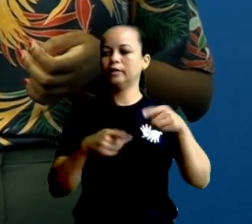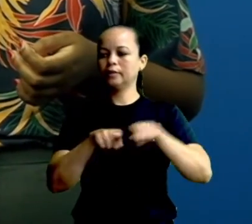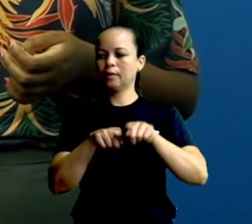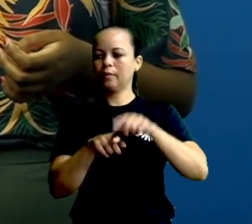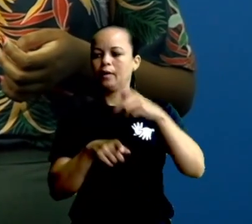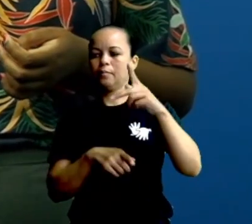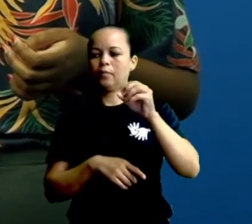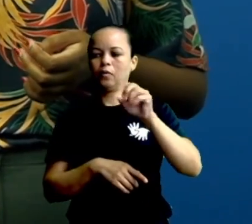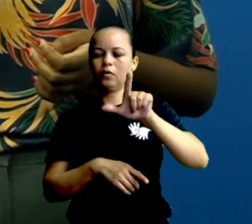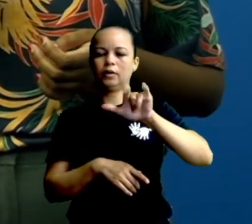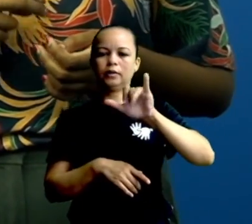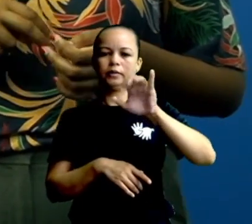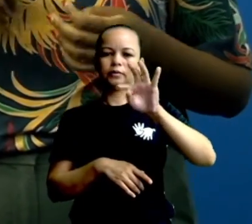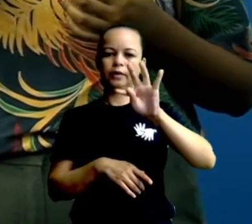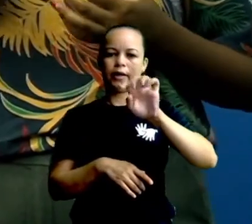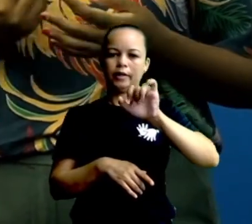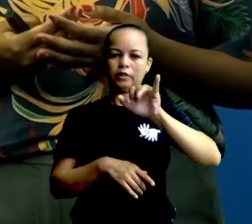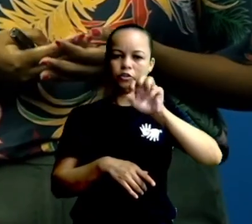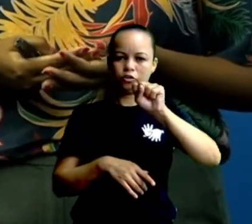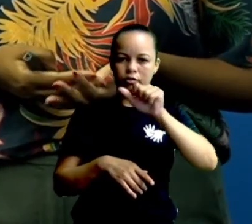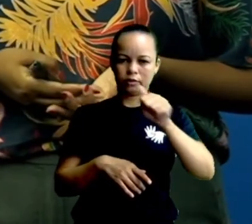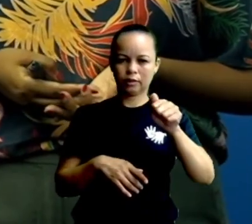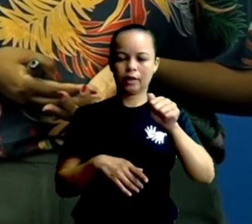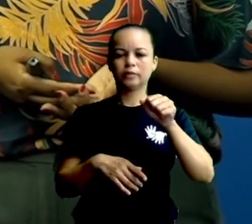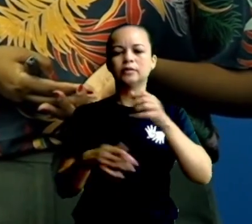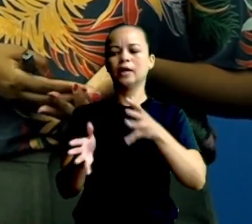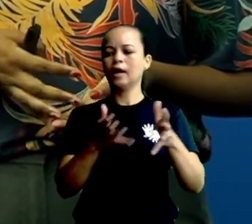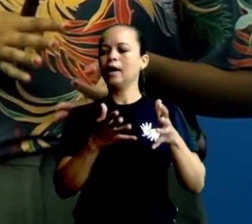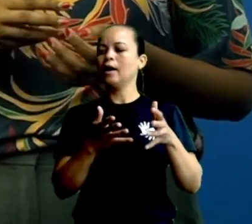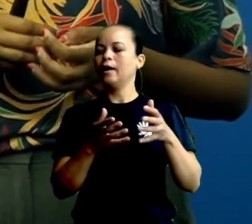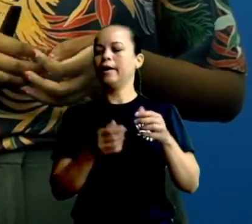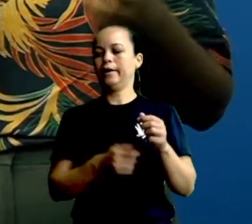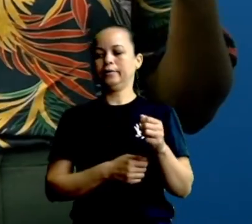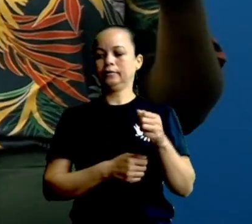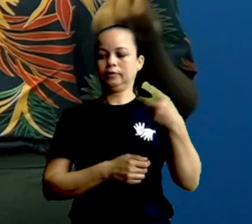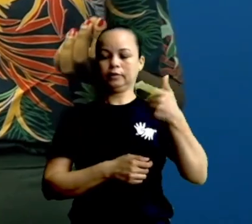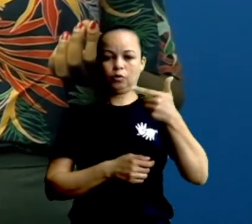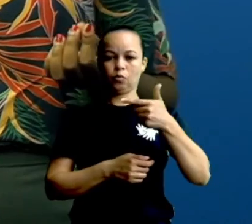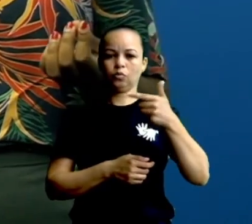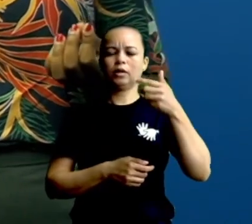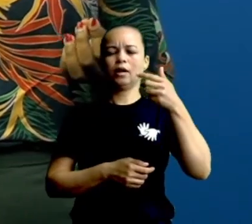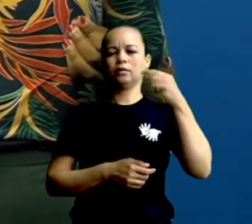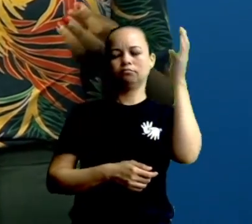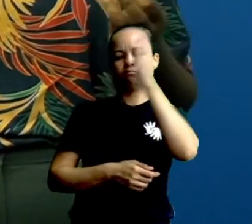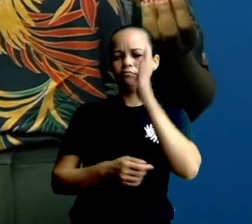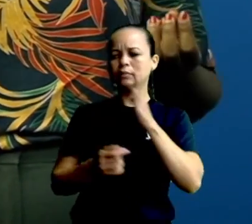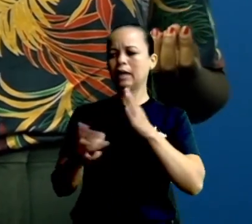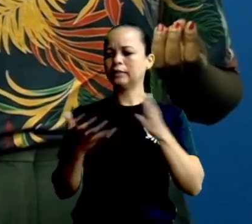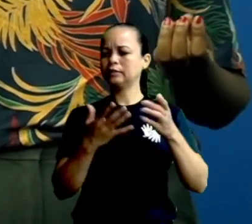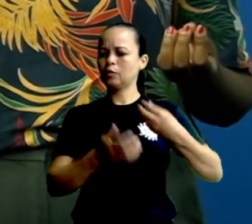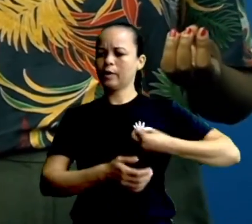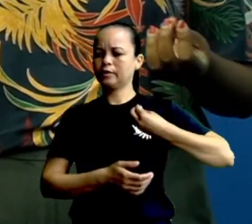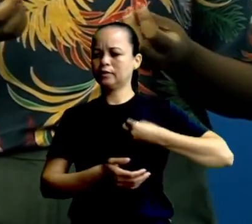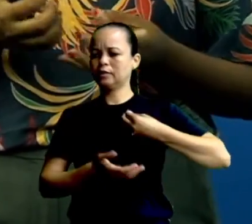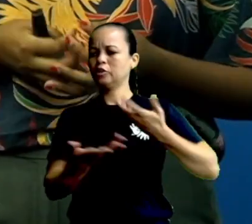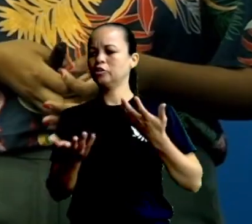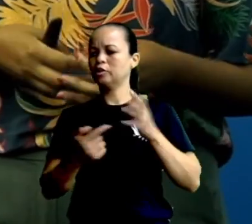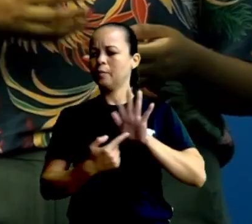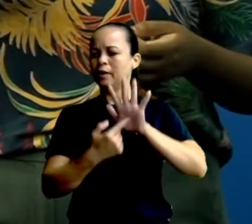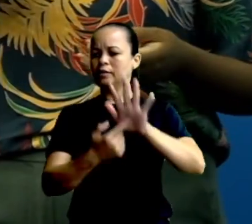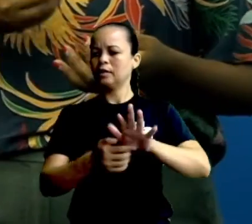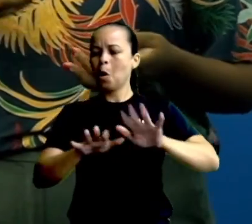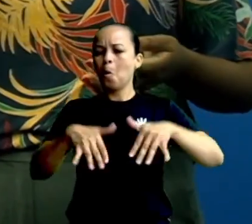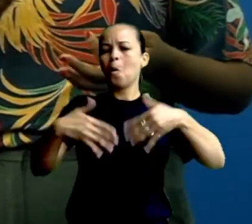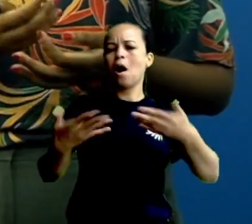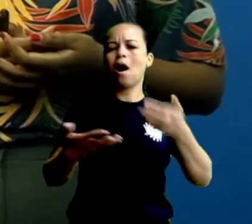no Brasil, existem a presença de quais religiões? E aí vocês conseguem identificar? Eu acredito que sim,